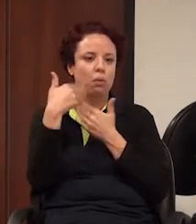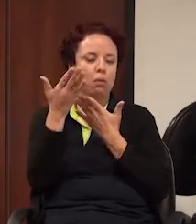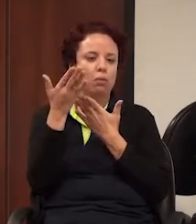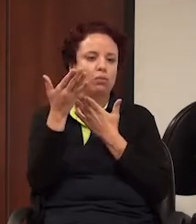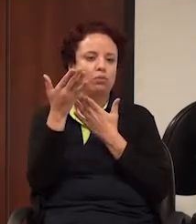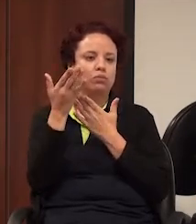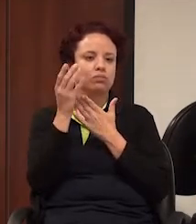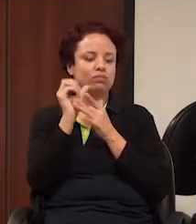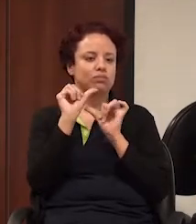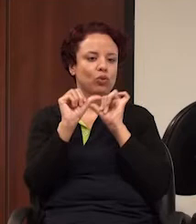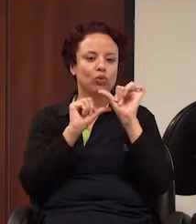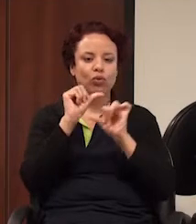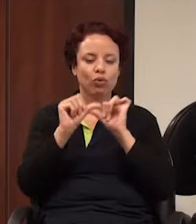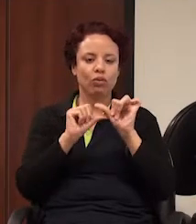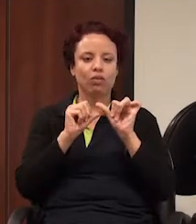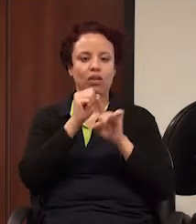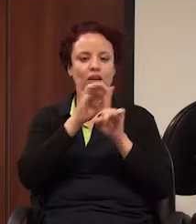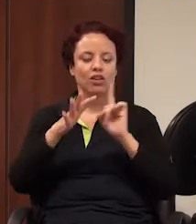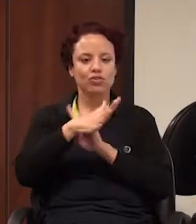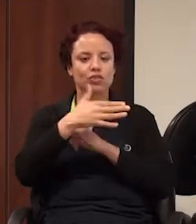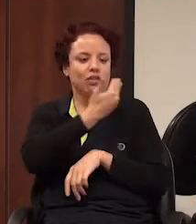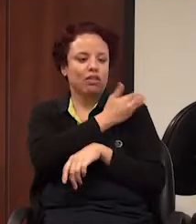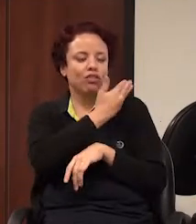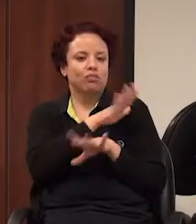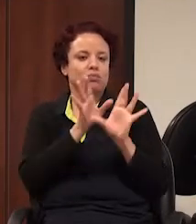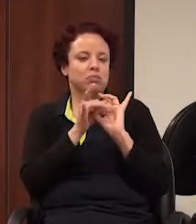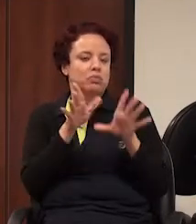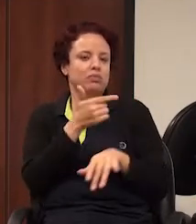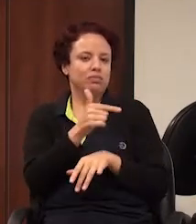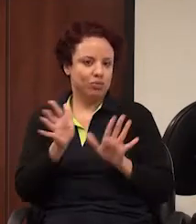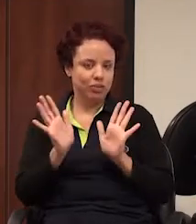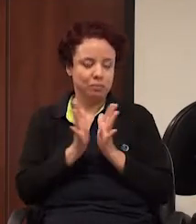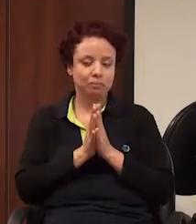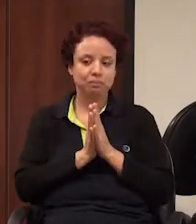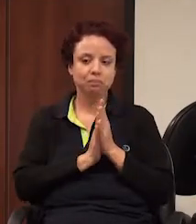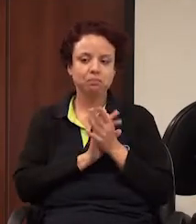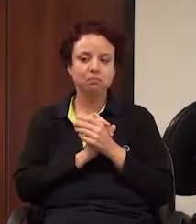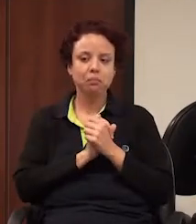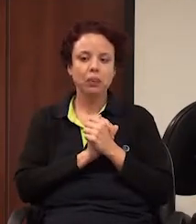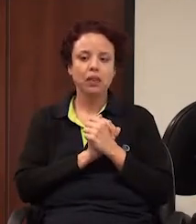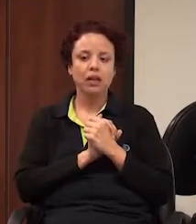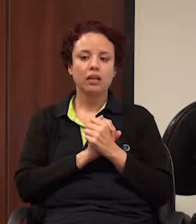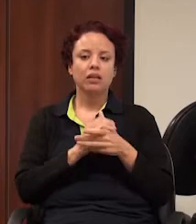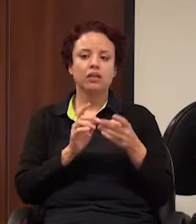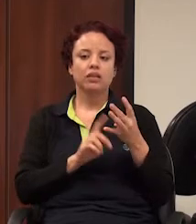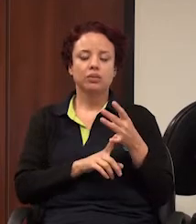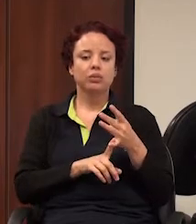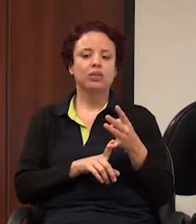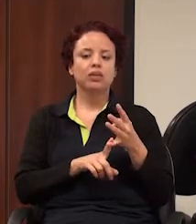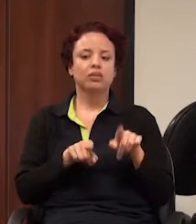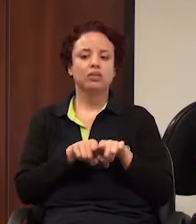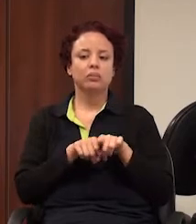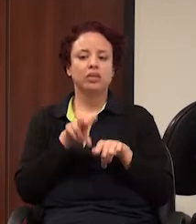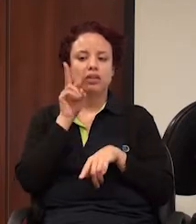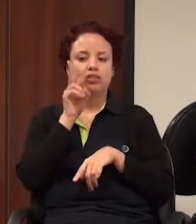formatar uma sociedade livre de preconceitos e discriminações. Né. E também muito, né, do que a gente observa